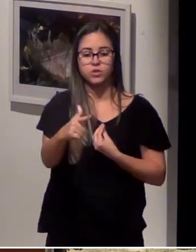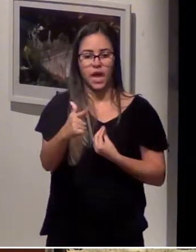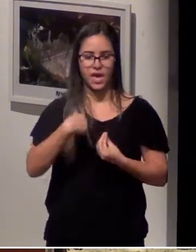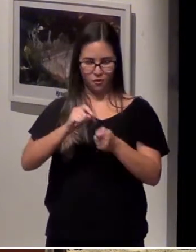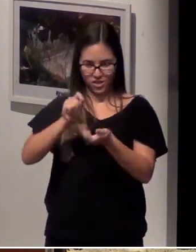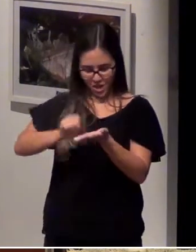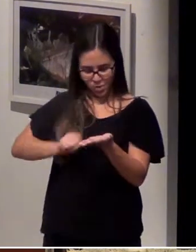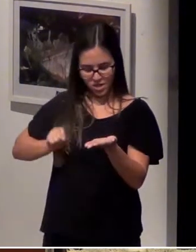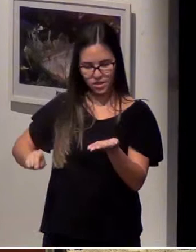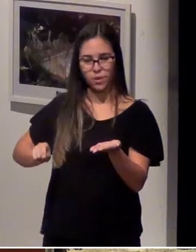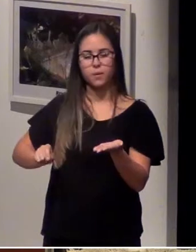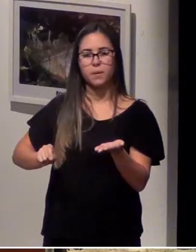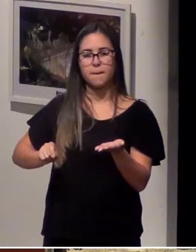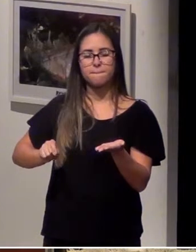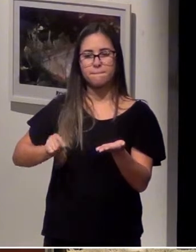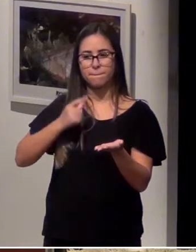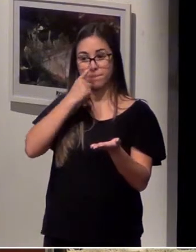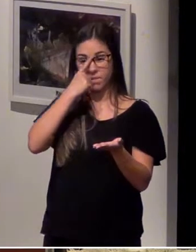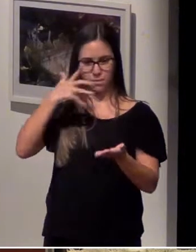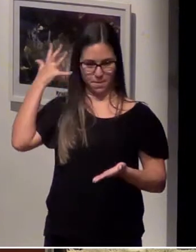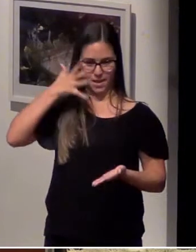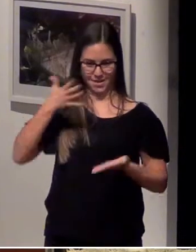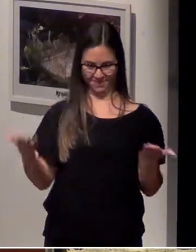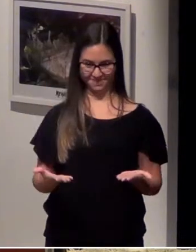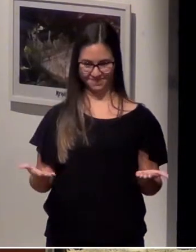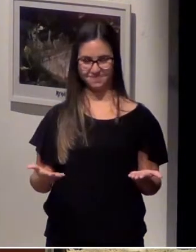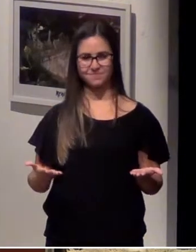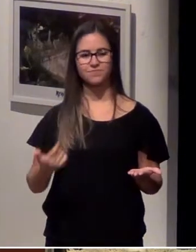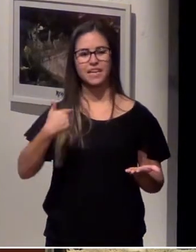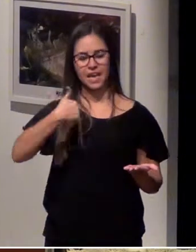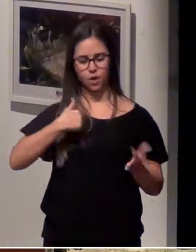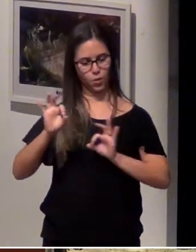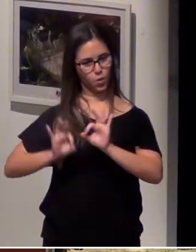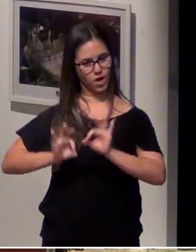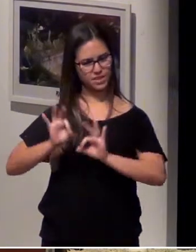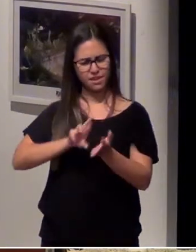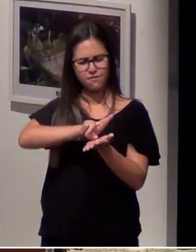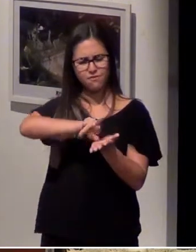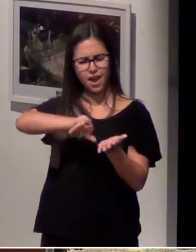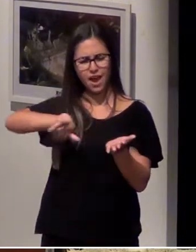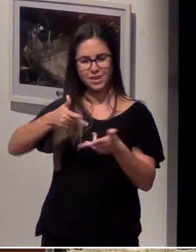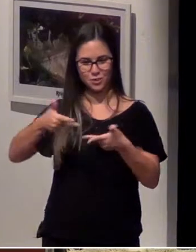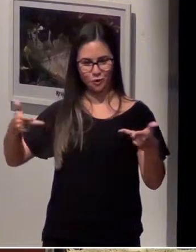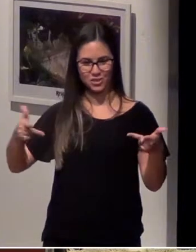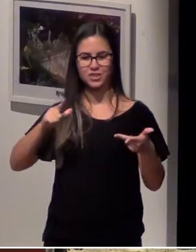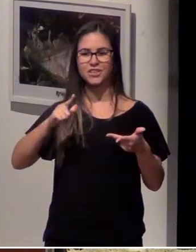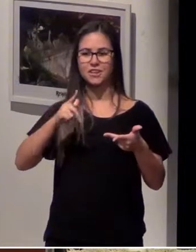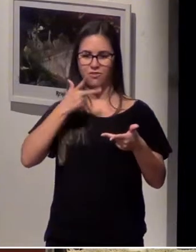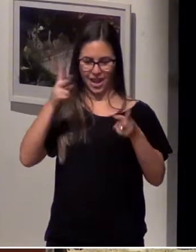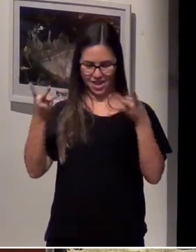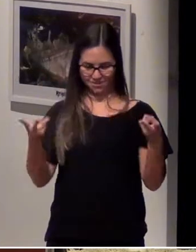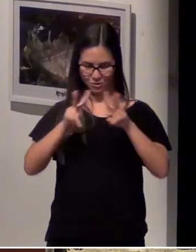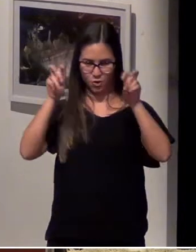minhas anotações para a palestra de hoje, eu organizei diversas coisas que foram ditas aqui